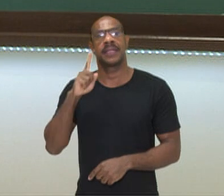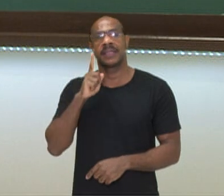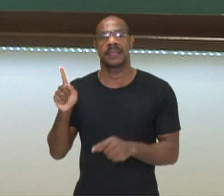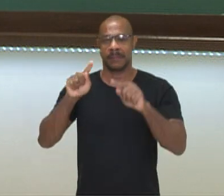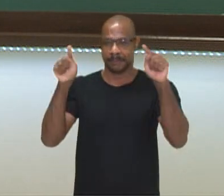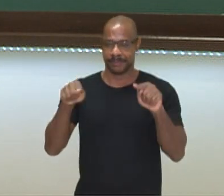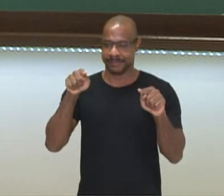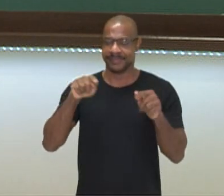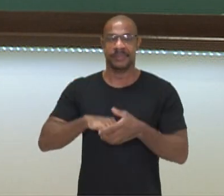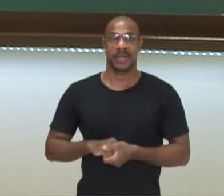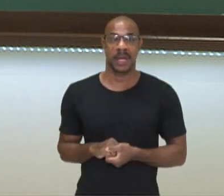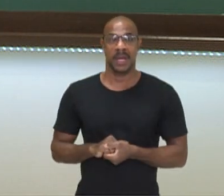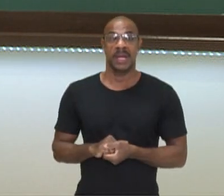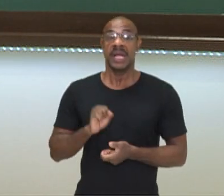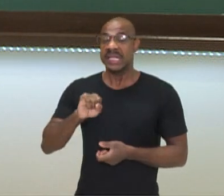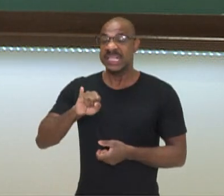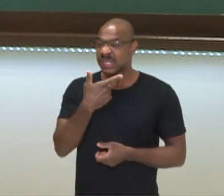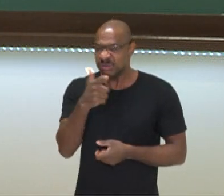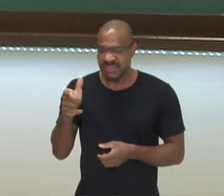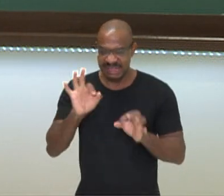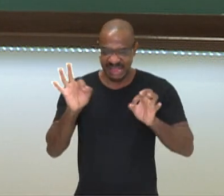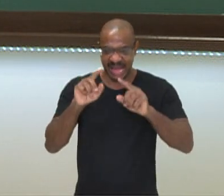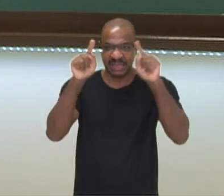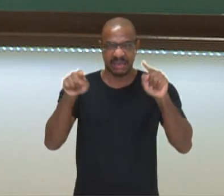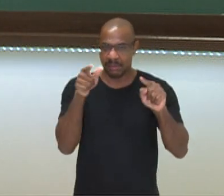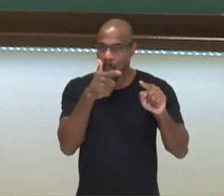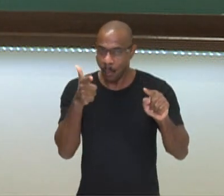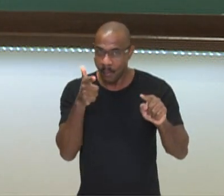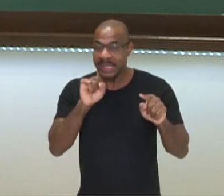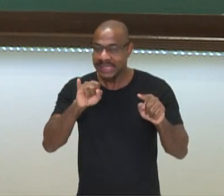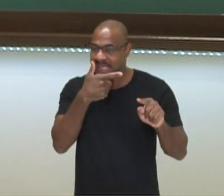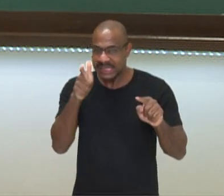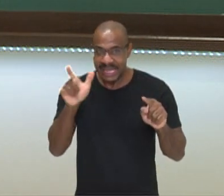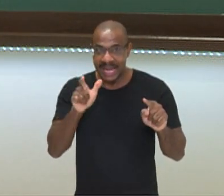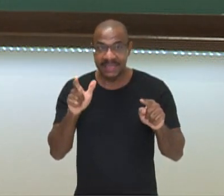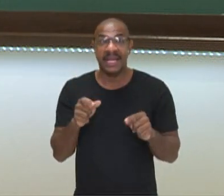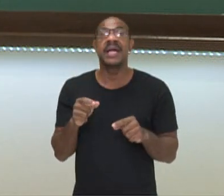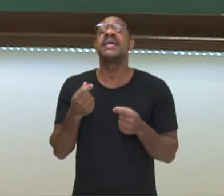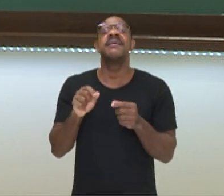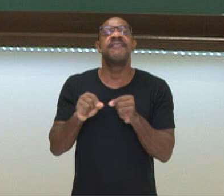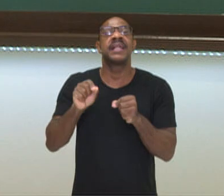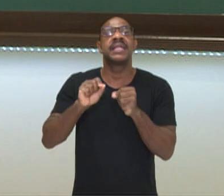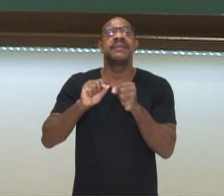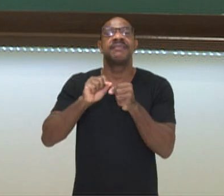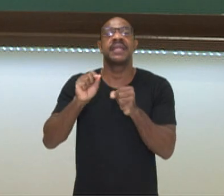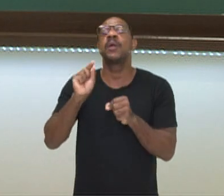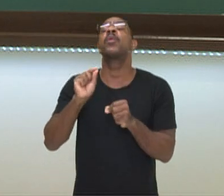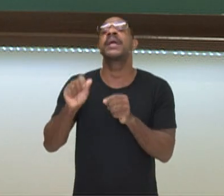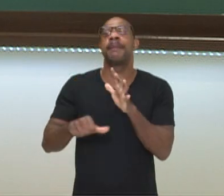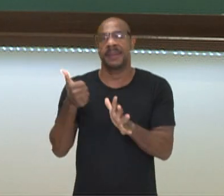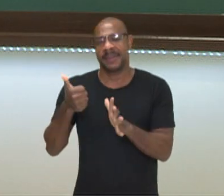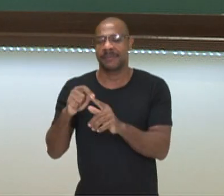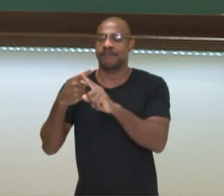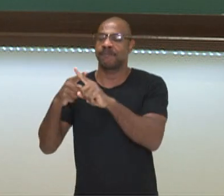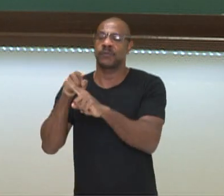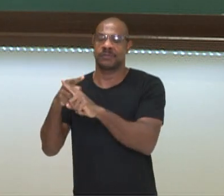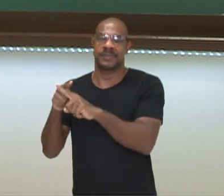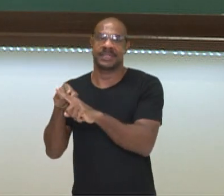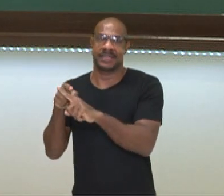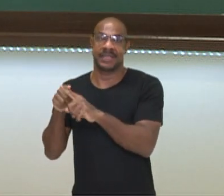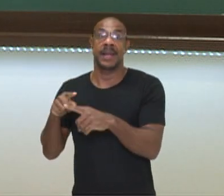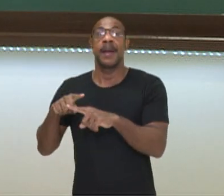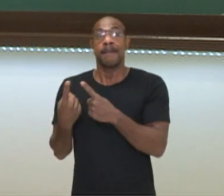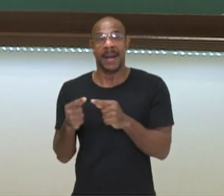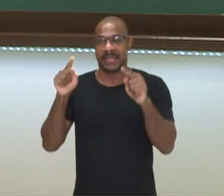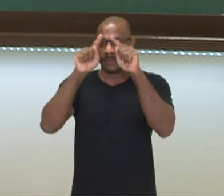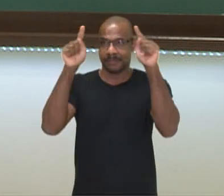não tivesse parênteses, o que eu ia resolver primeiro? Essa multiplicação. Mas como tem o parênteses, ele está me